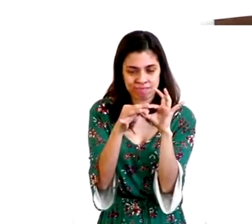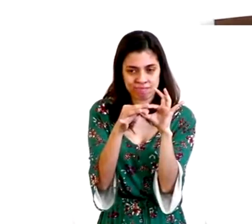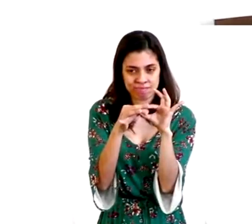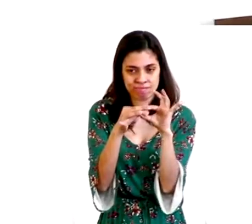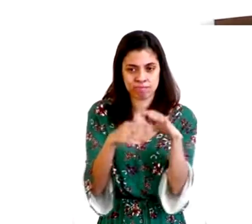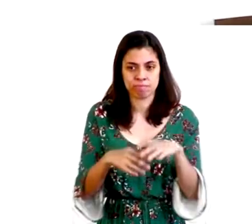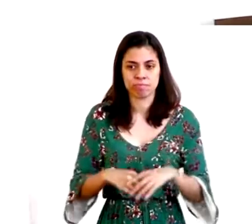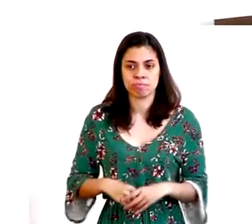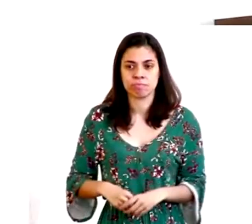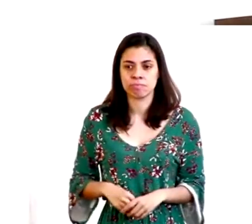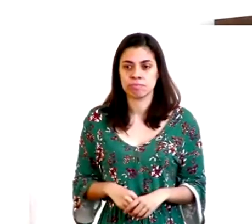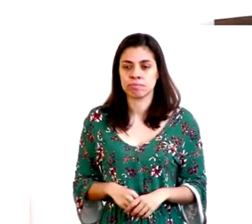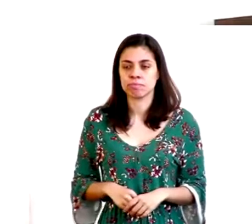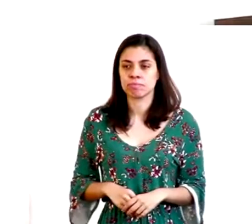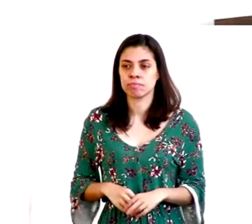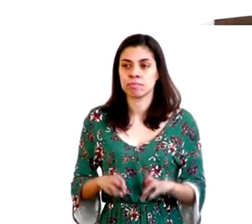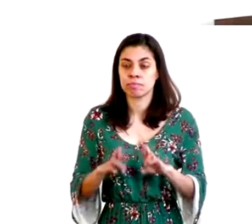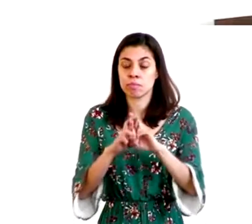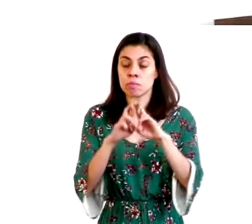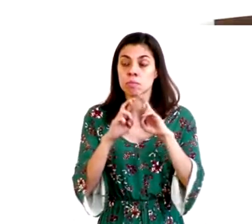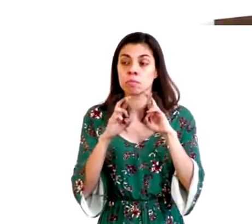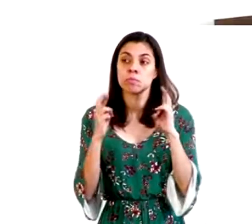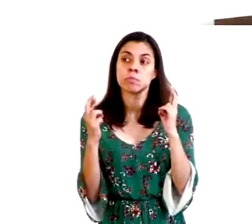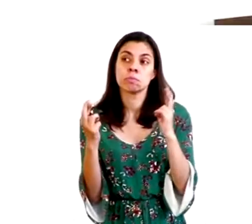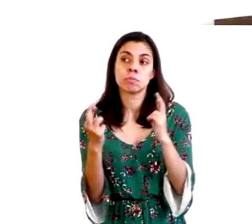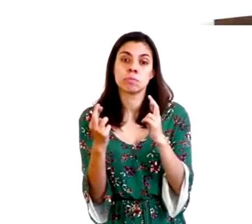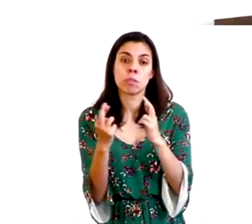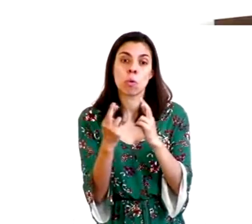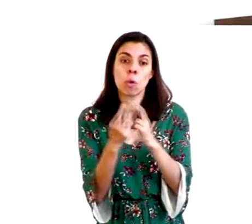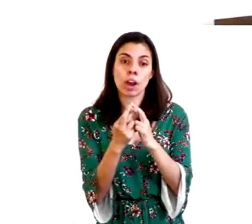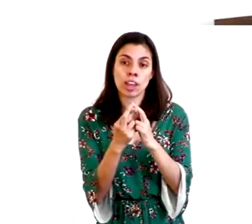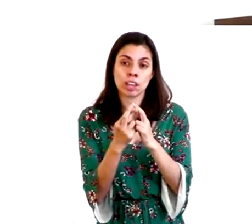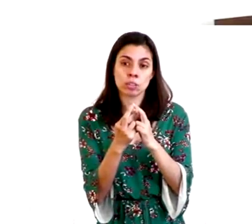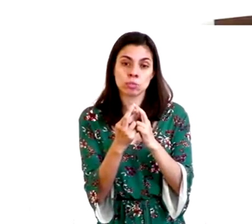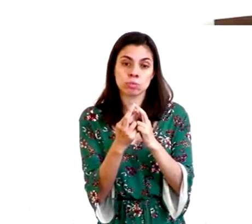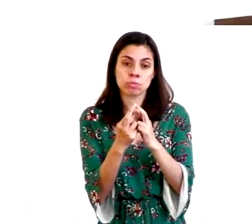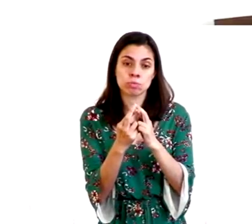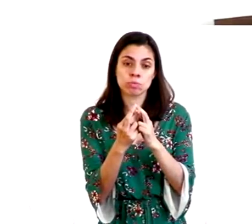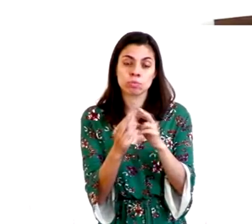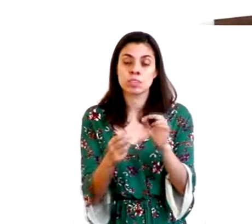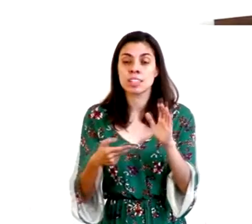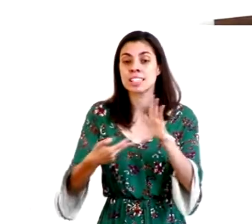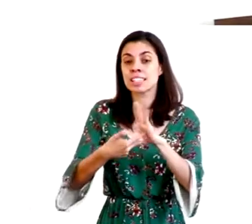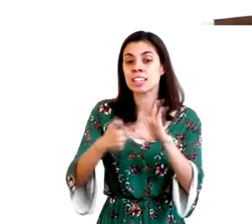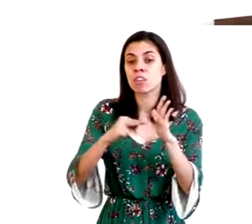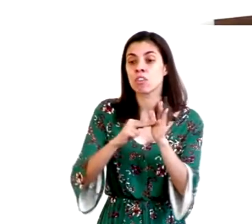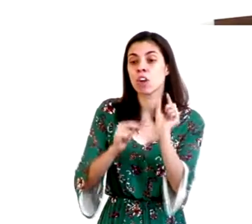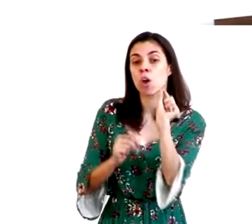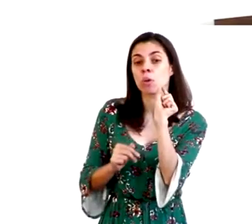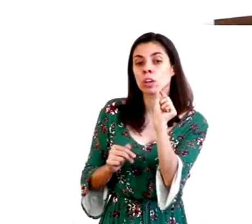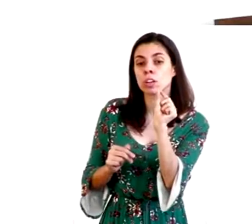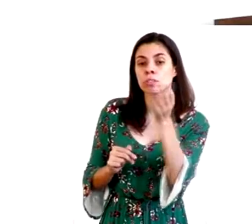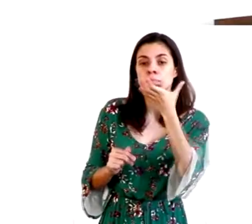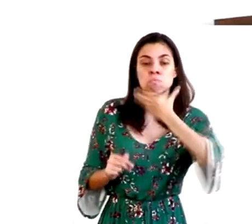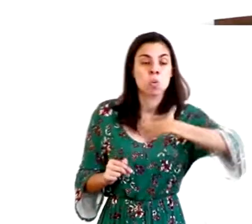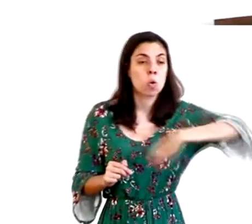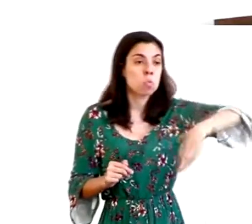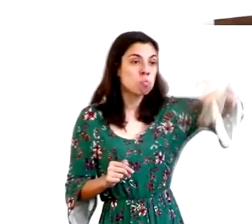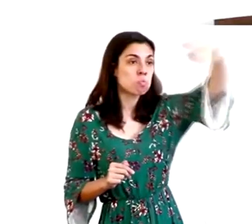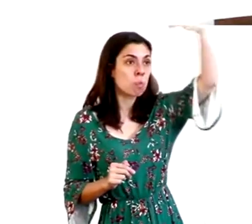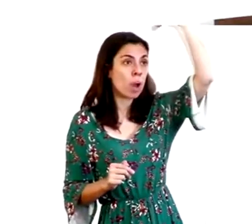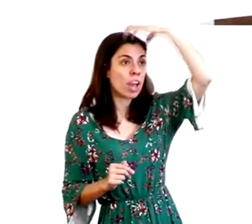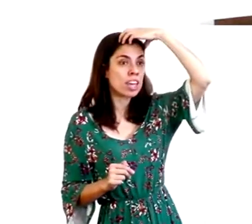céus refere-se ao Rei que reina sobre tudo e todos. Como este reino pode